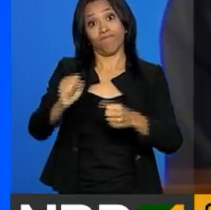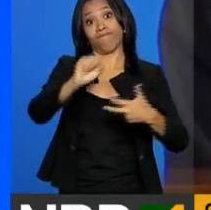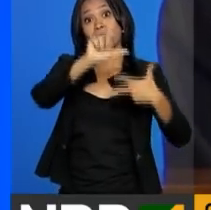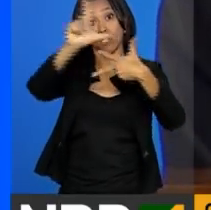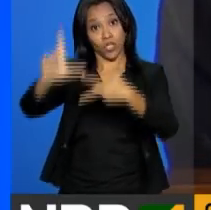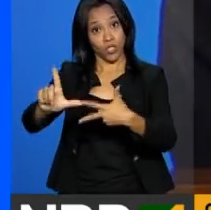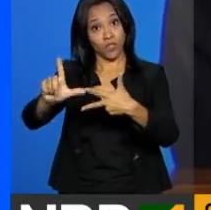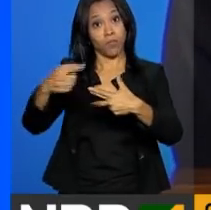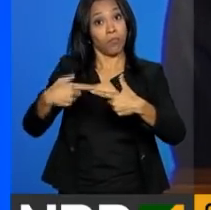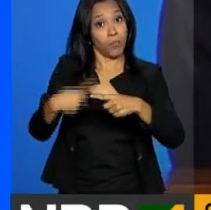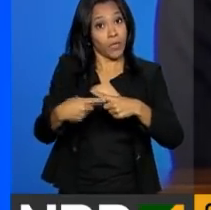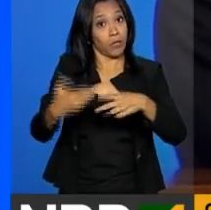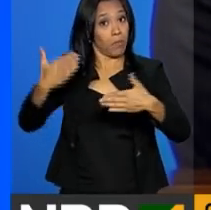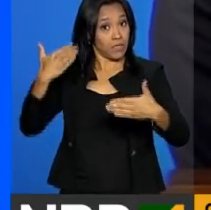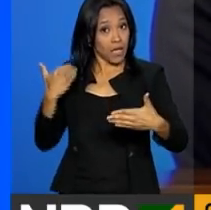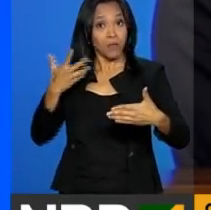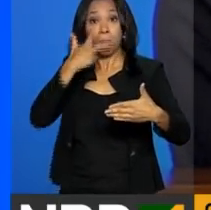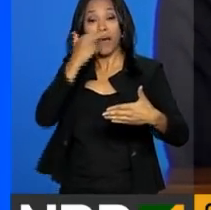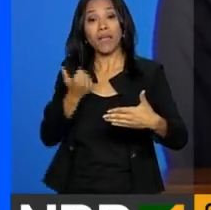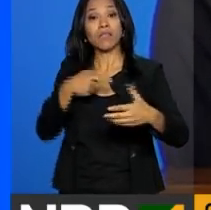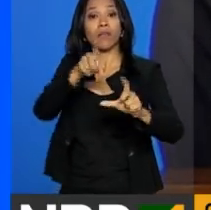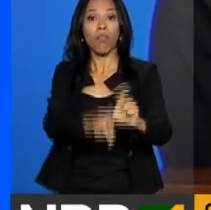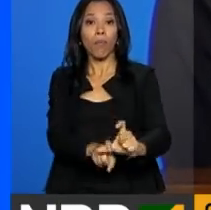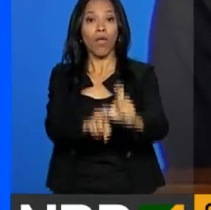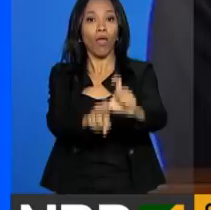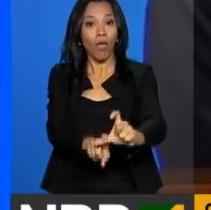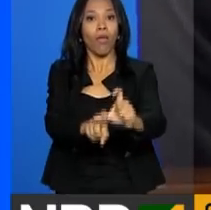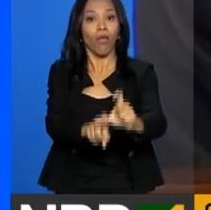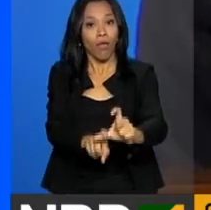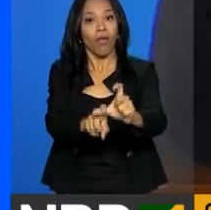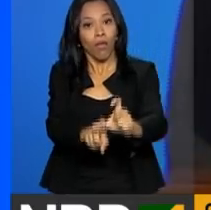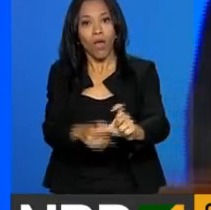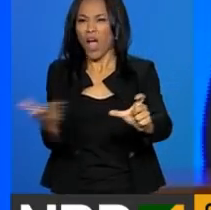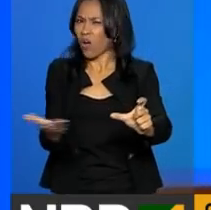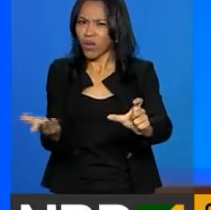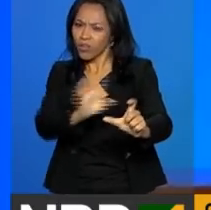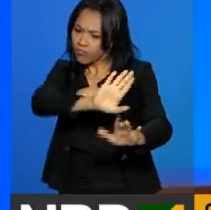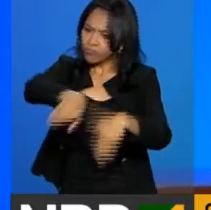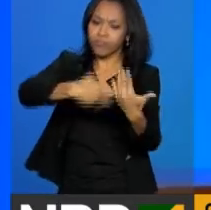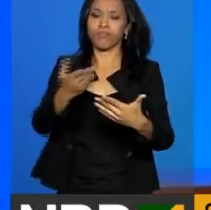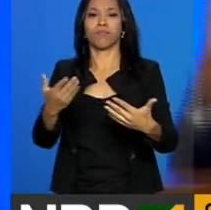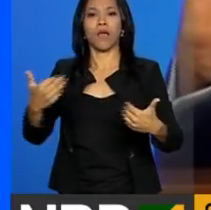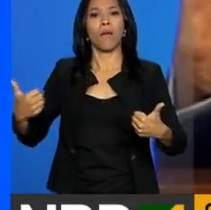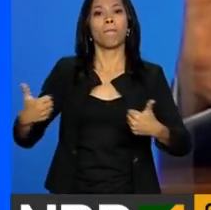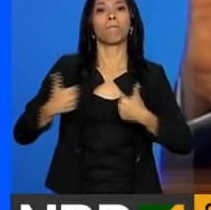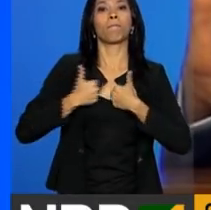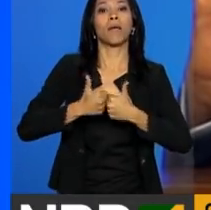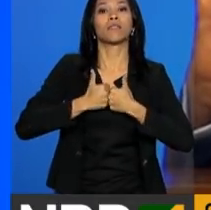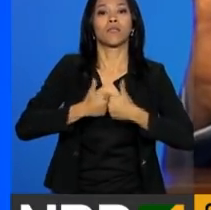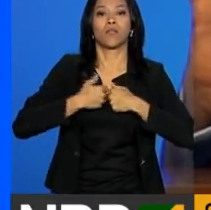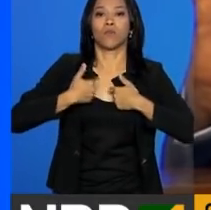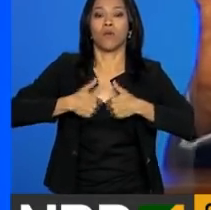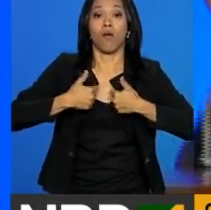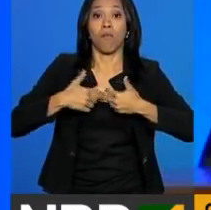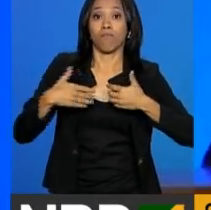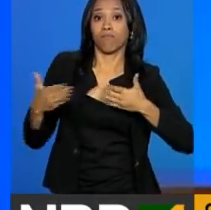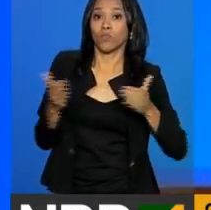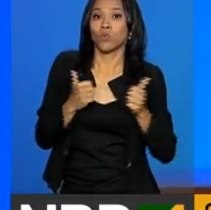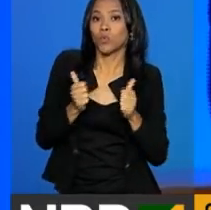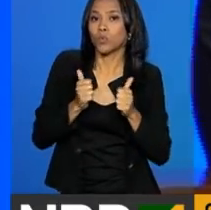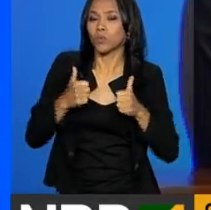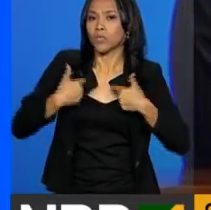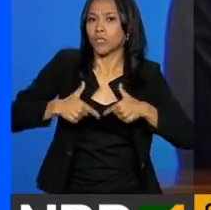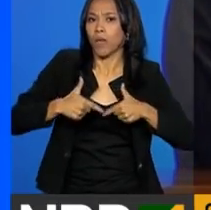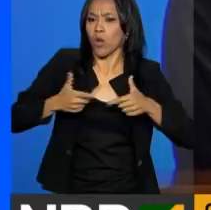deixou de ser por assim dizer um apêndice do poder executivo para ser um parceiro o poder executivo está a democracia você não pode